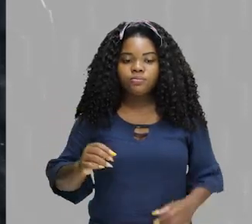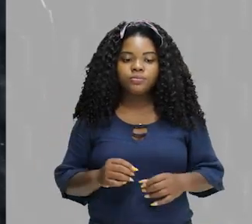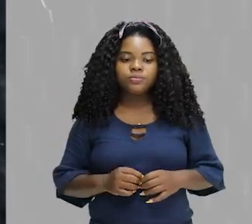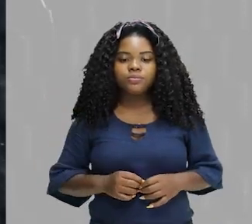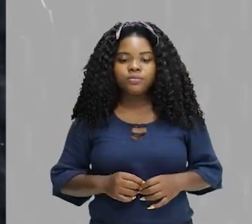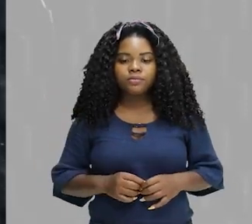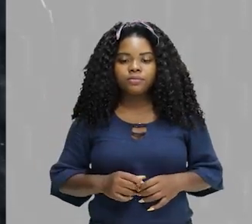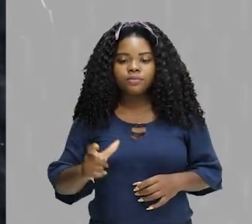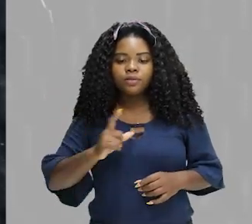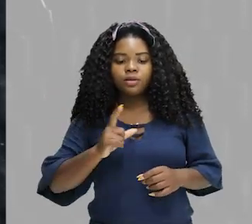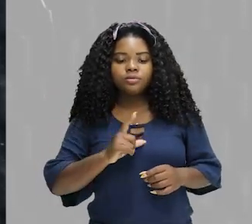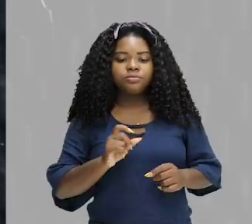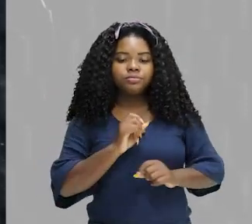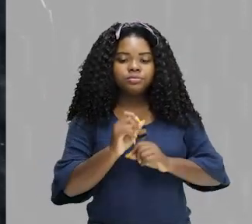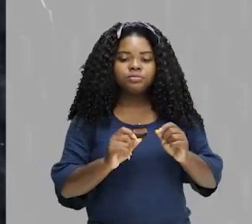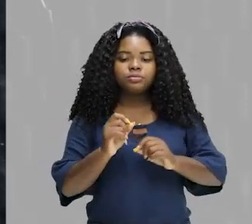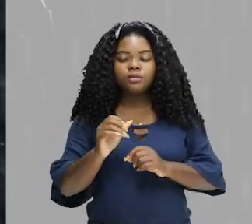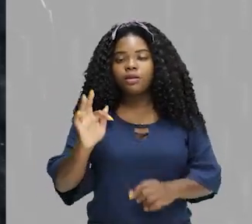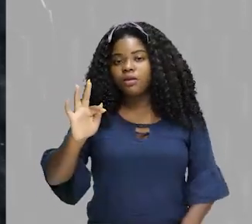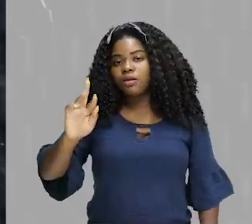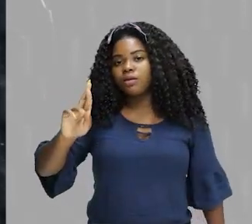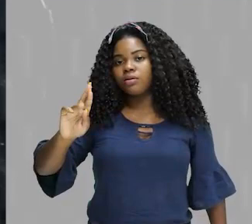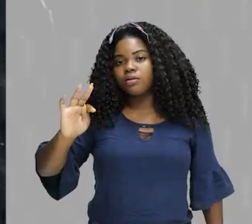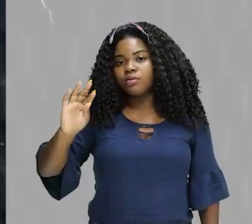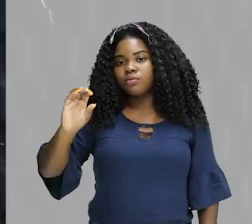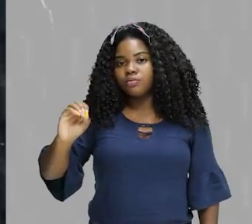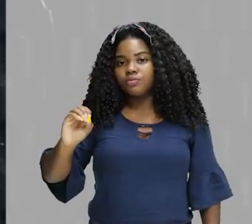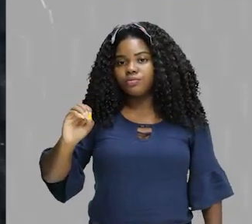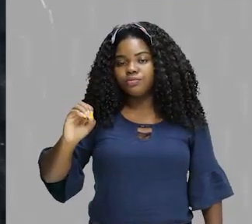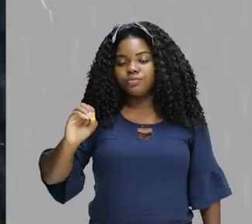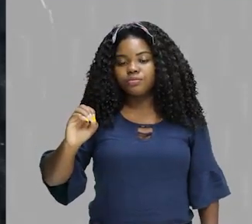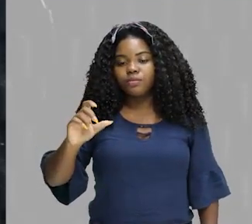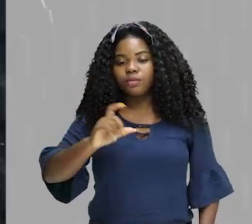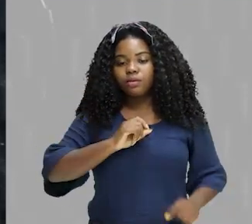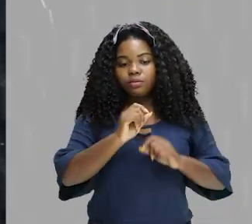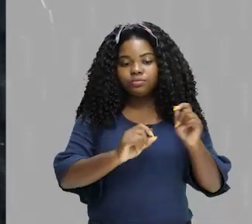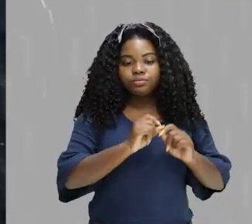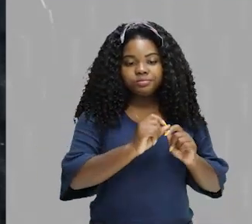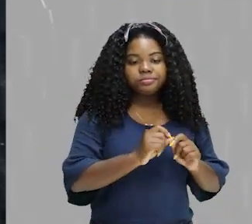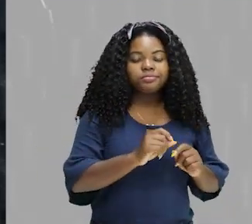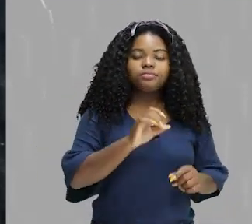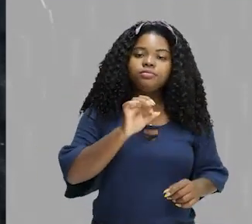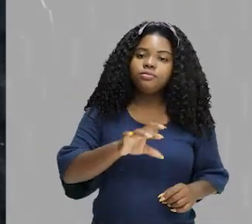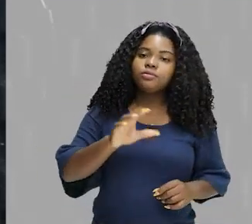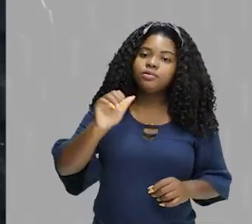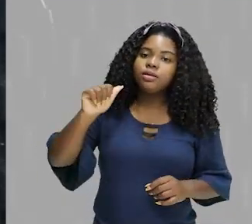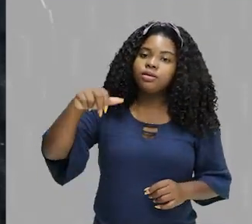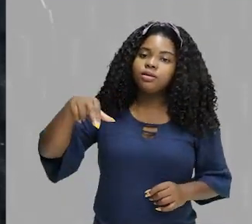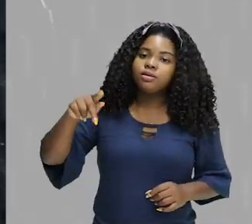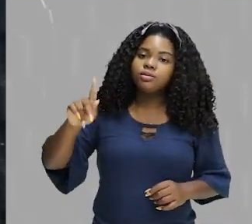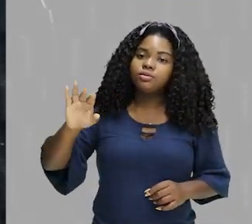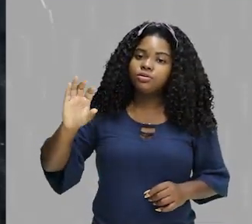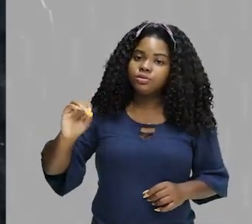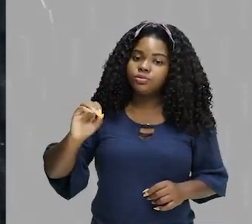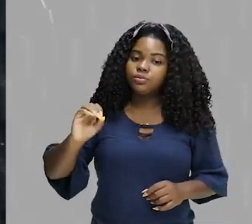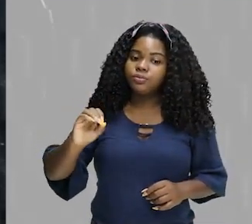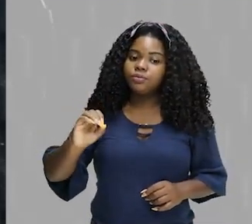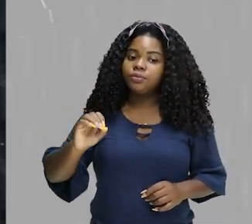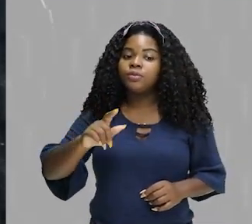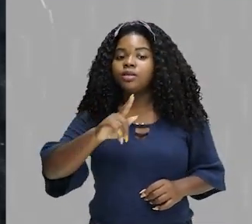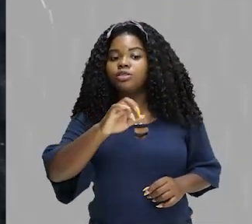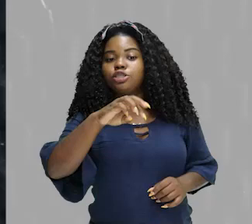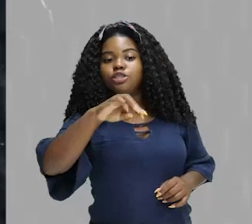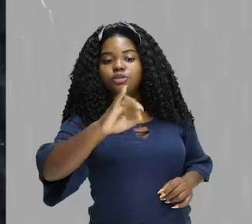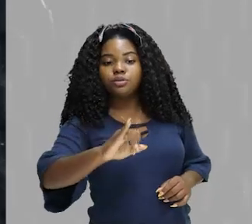a presença do fruto, ela só vai estar nas angiospermas. Gimnospermas, pessoal, vamos